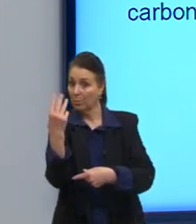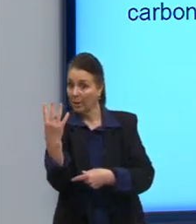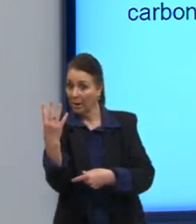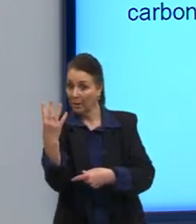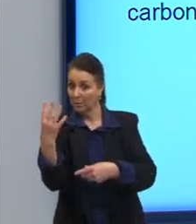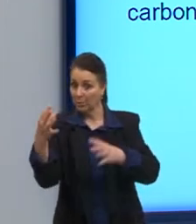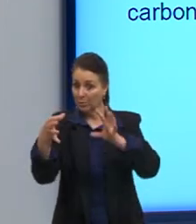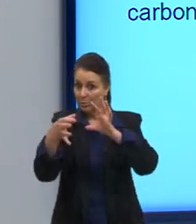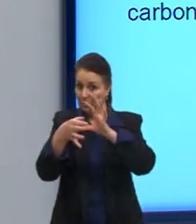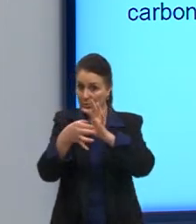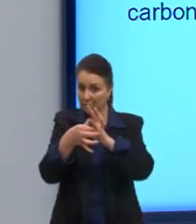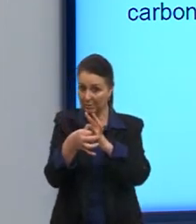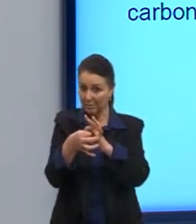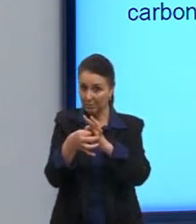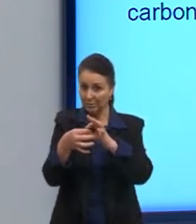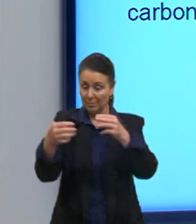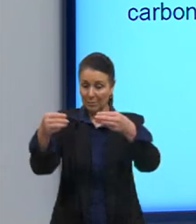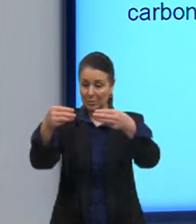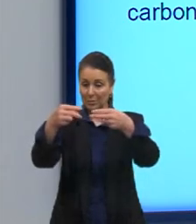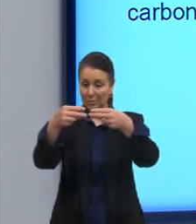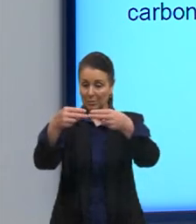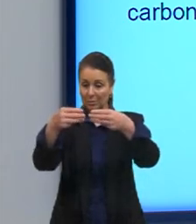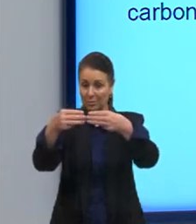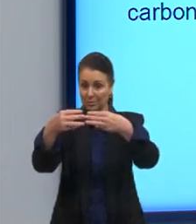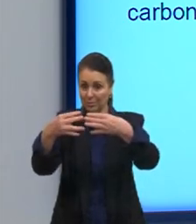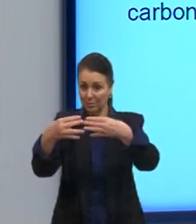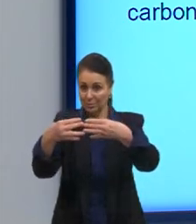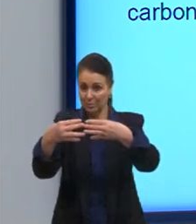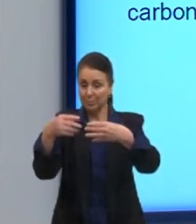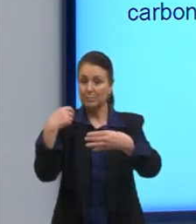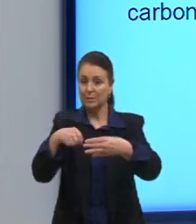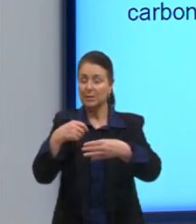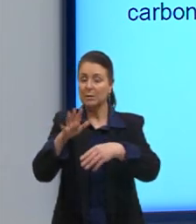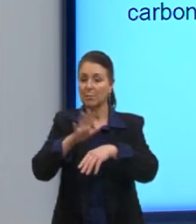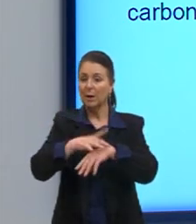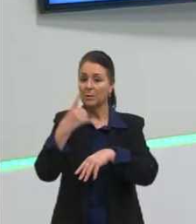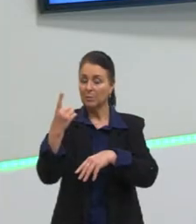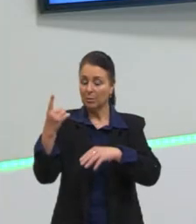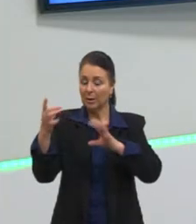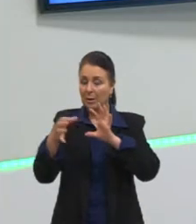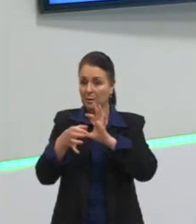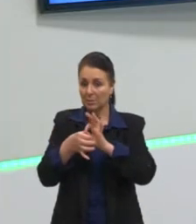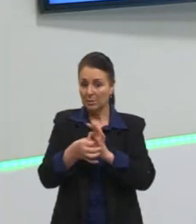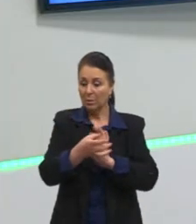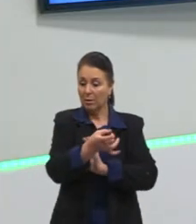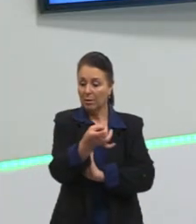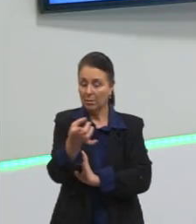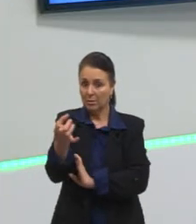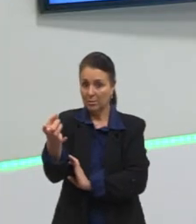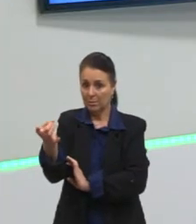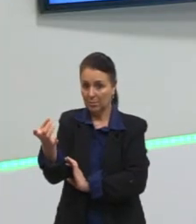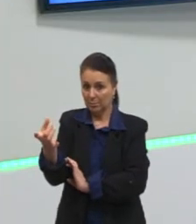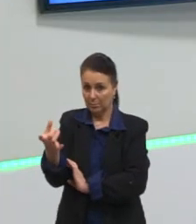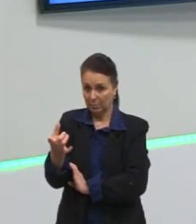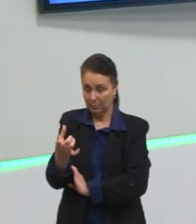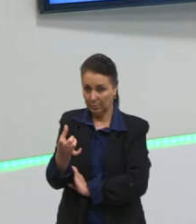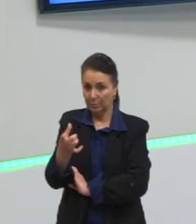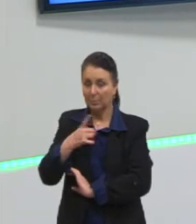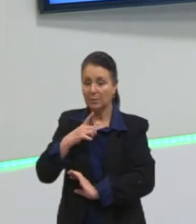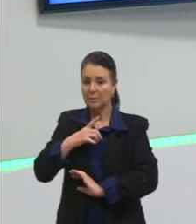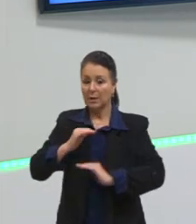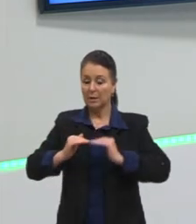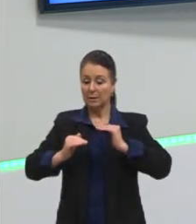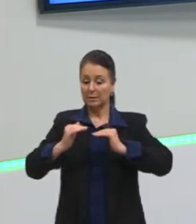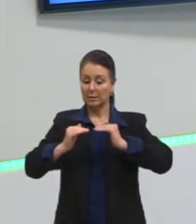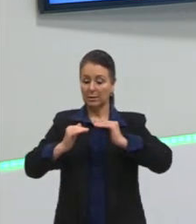eles estão perdendo uma ligação que eles estão compartilhando eles precisam ter mais uma ligação cada um para poder estar estáveis